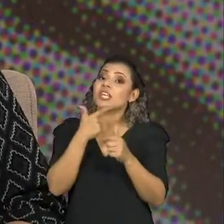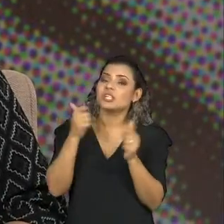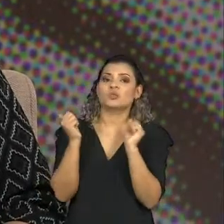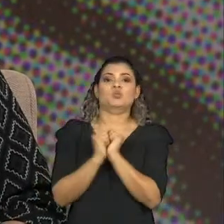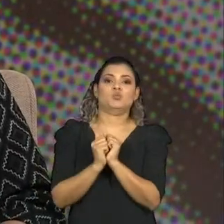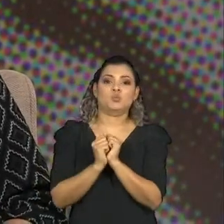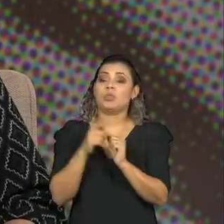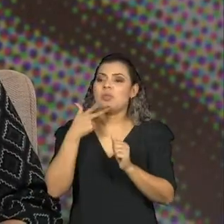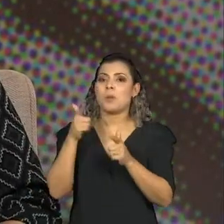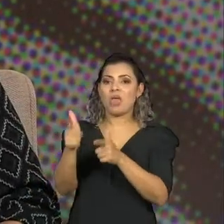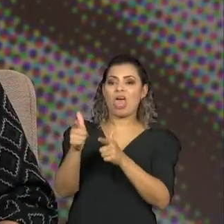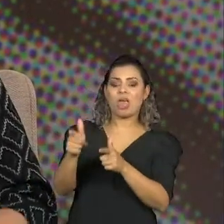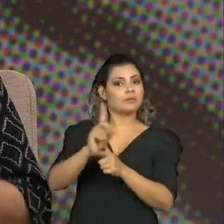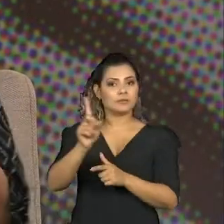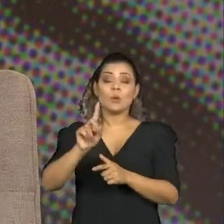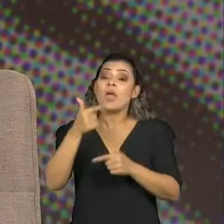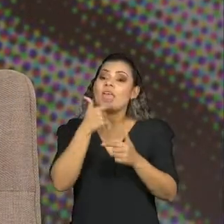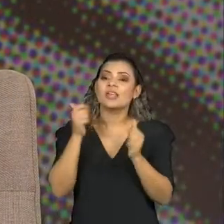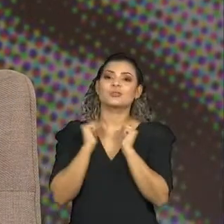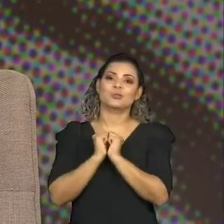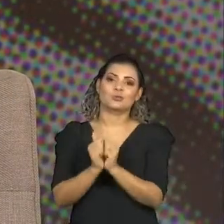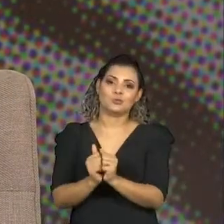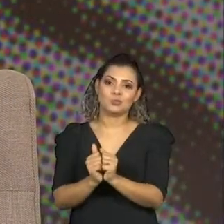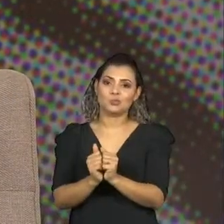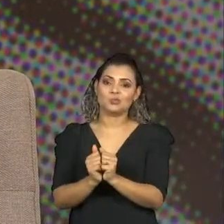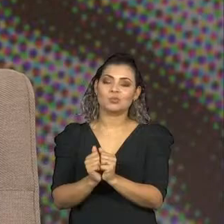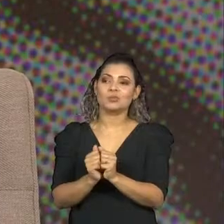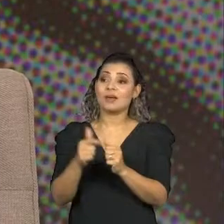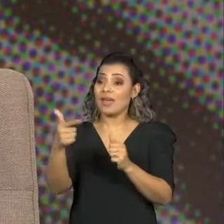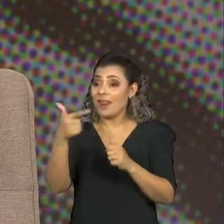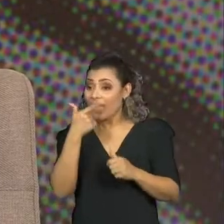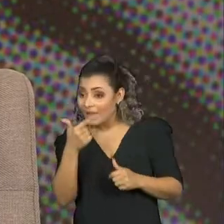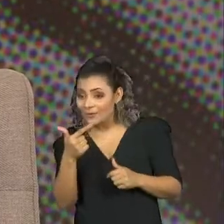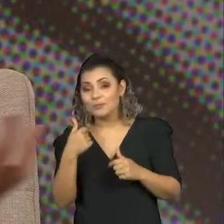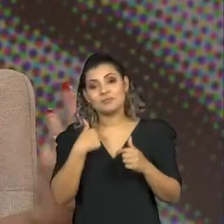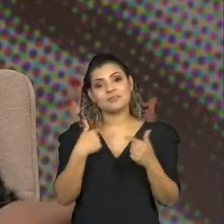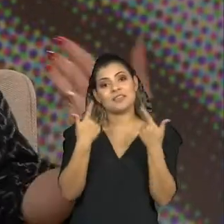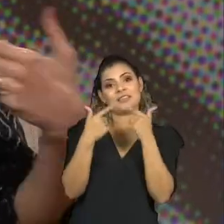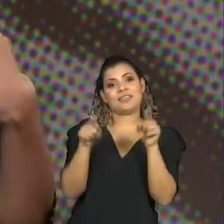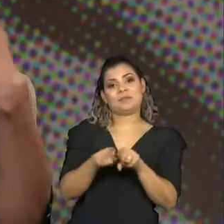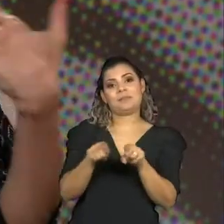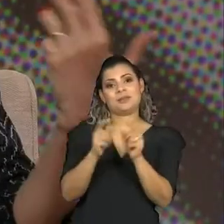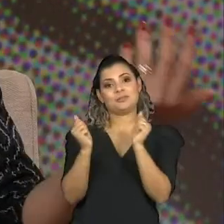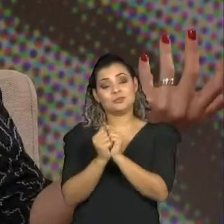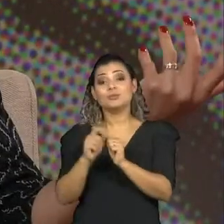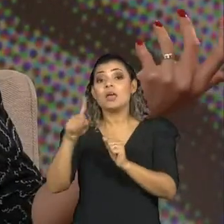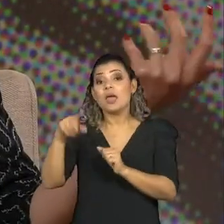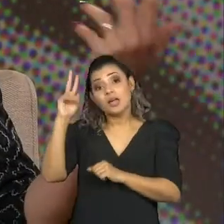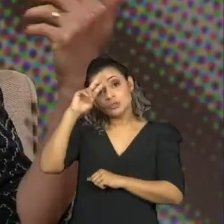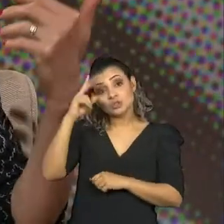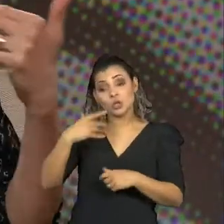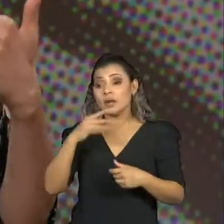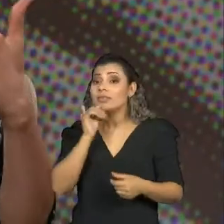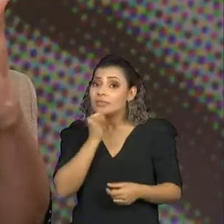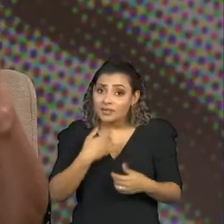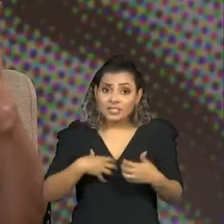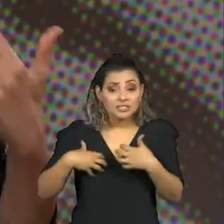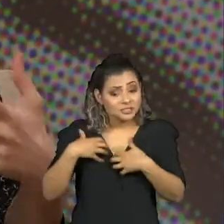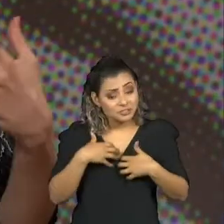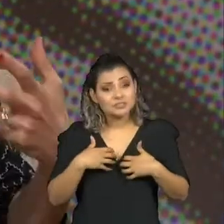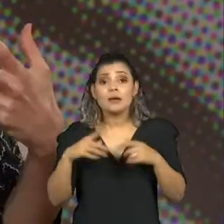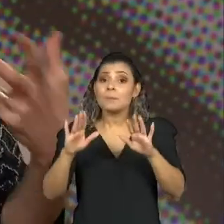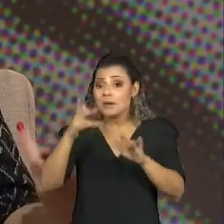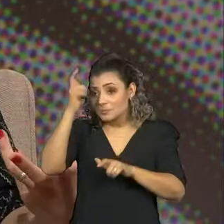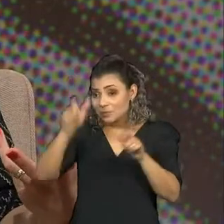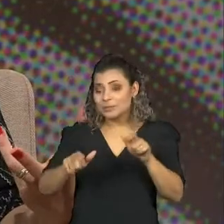ela. Então a gente tinha que rir daquilo que ela riu também. E às vezes as histórias eram super dramáticas, mas as pessoas